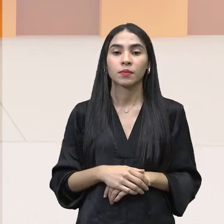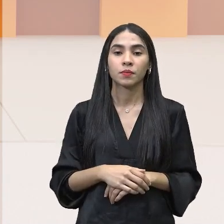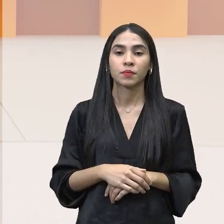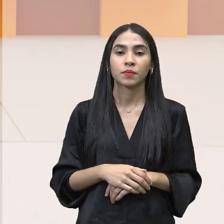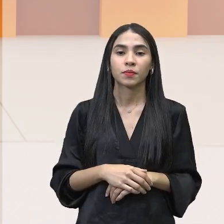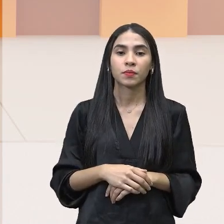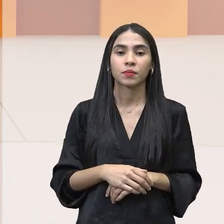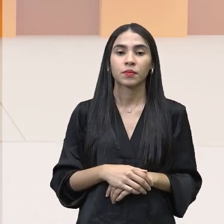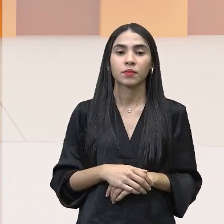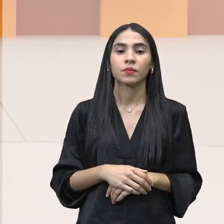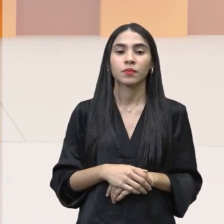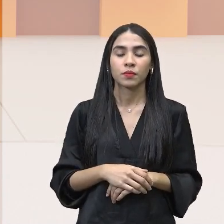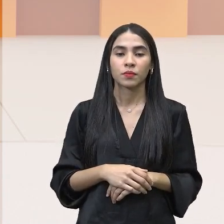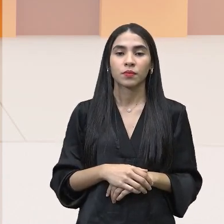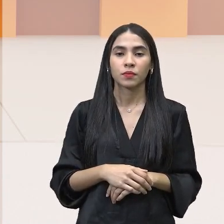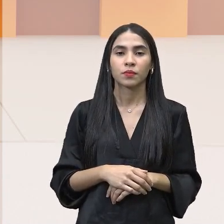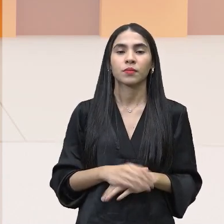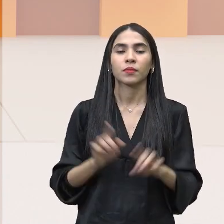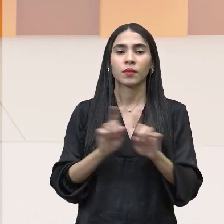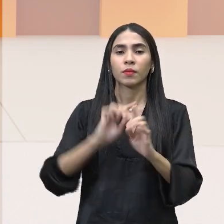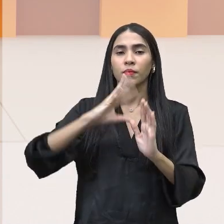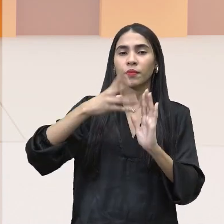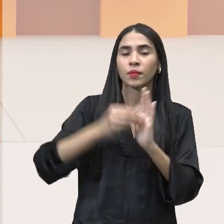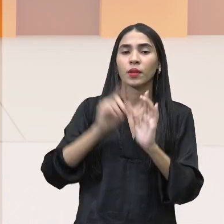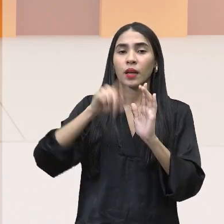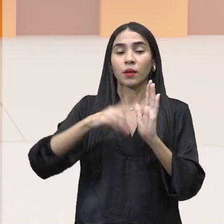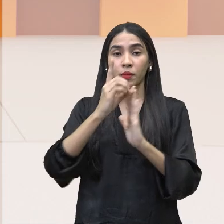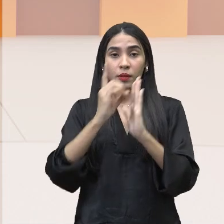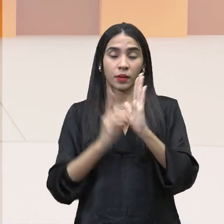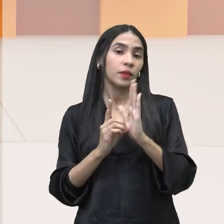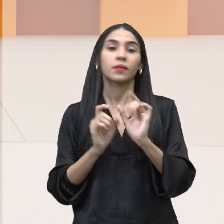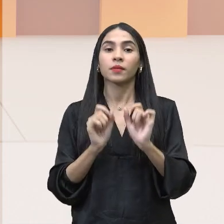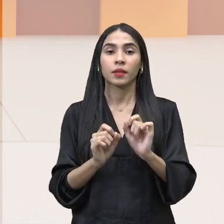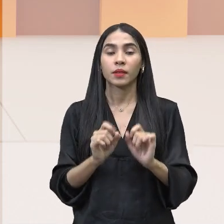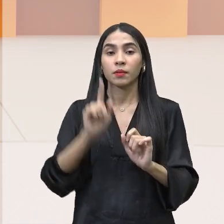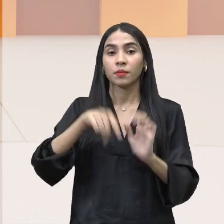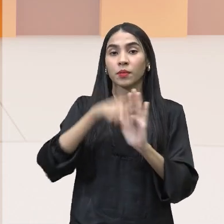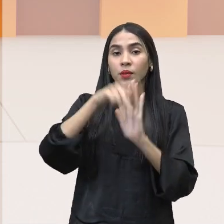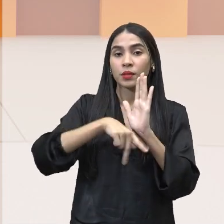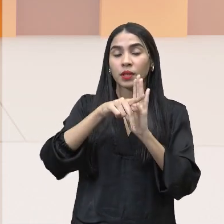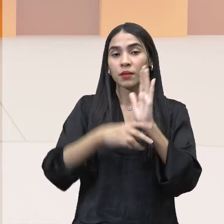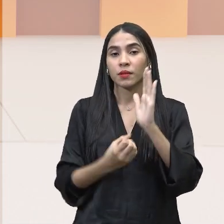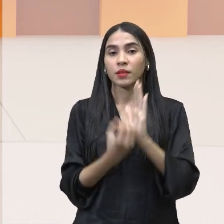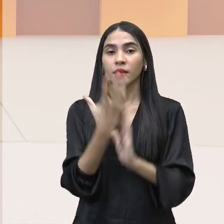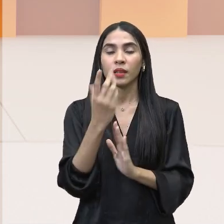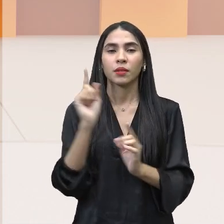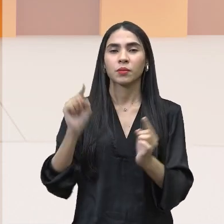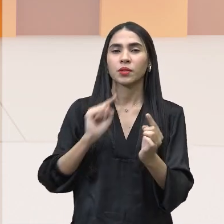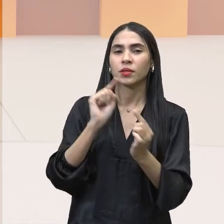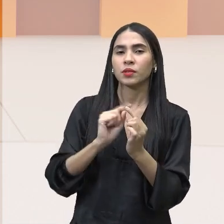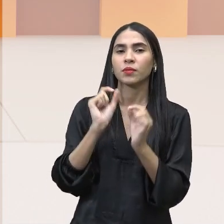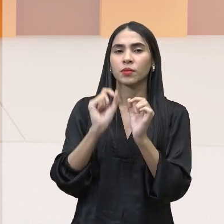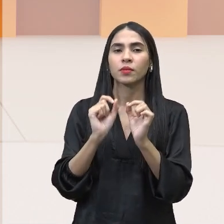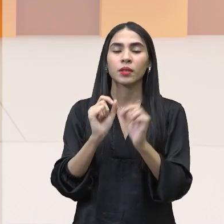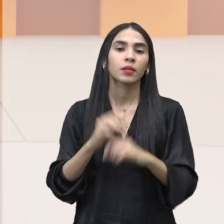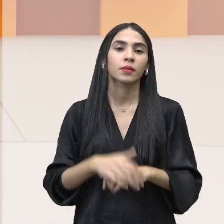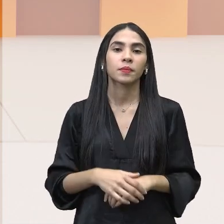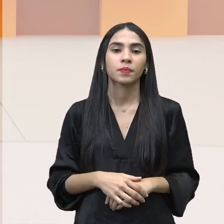o Fundo Amazônica, né? Que o Fundo Amazônia ele é um decreto, é um projeto que foi criado aí para